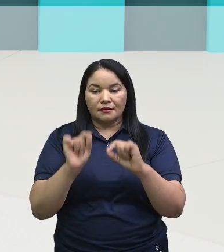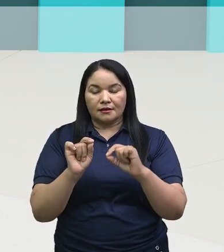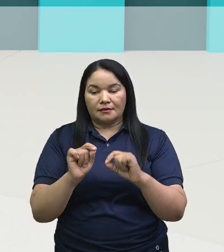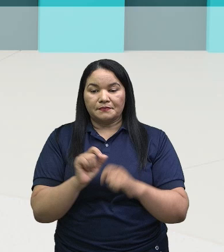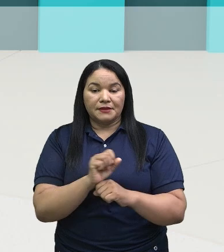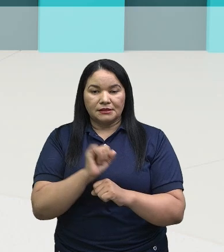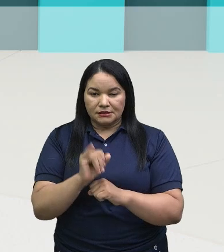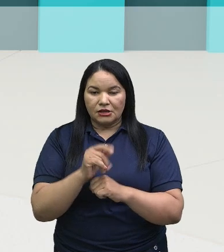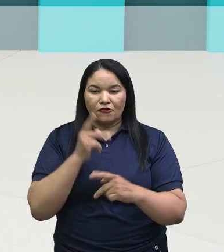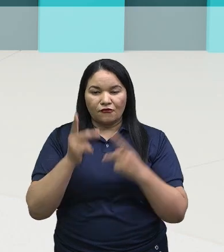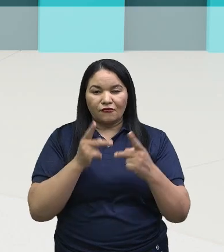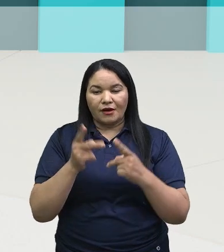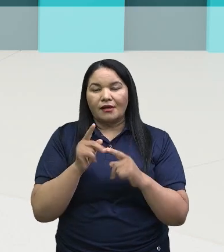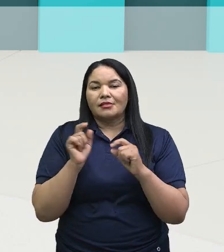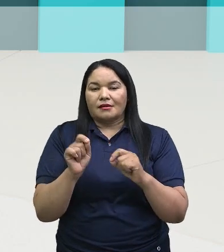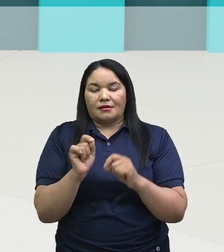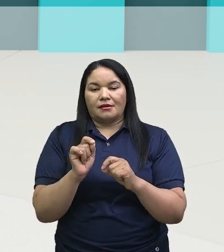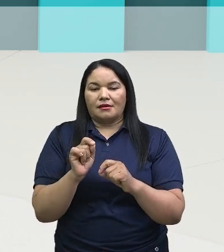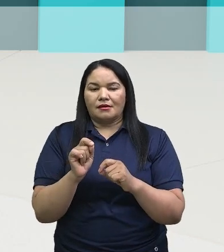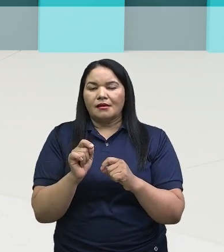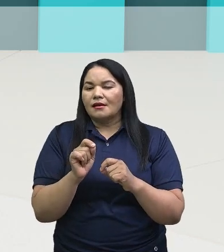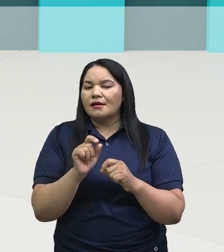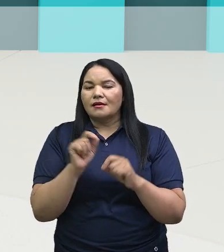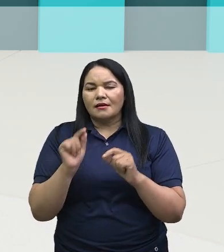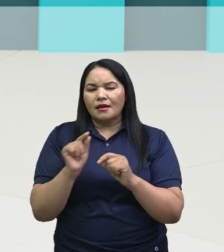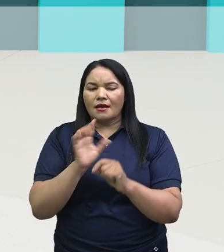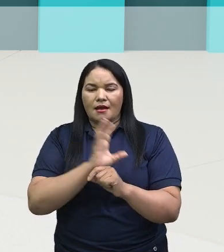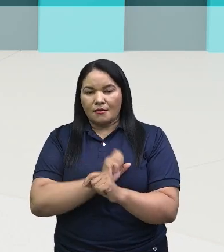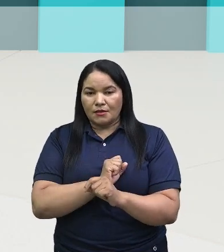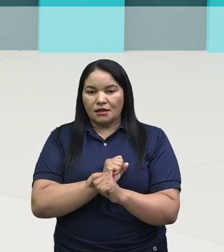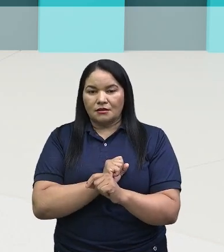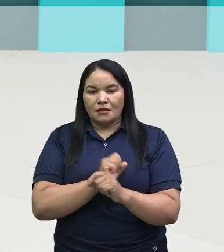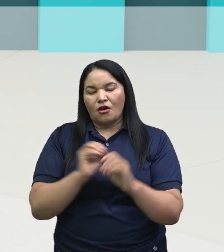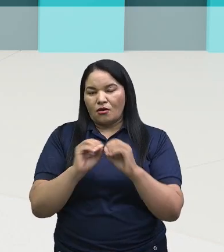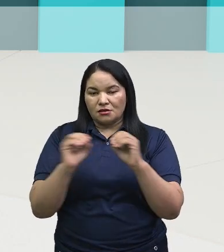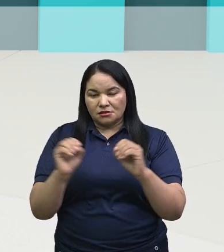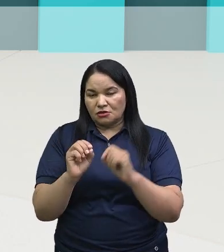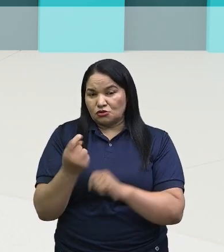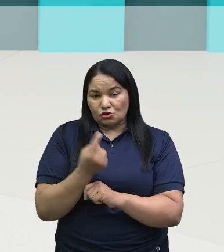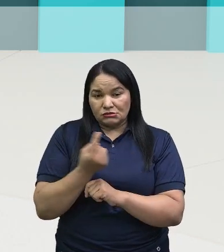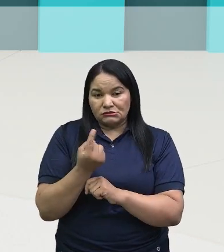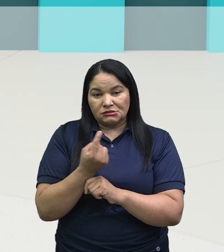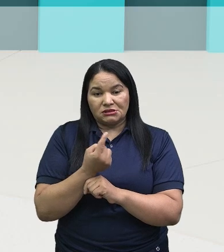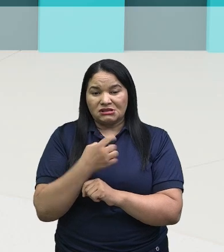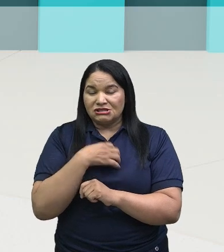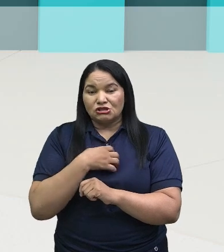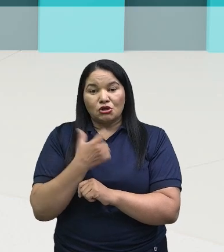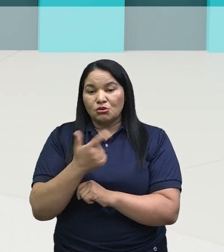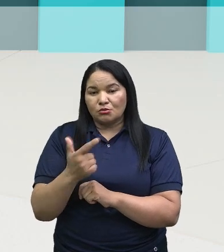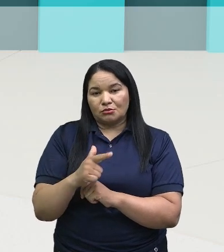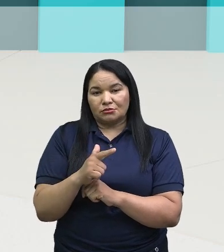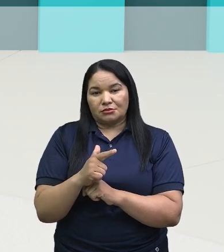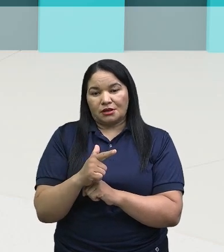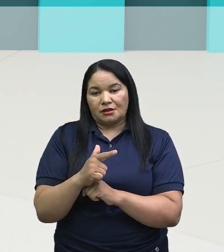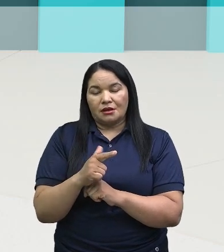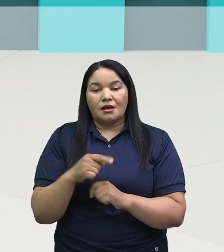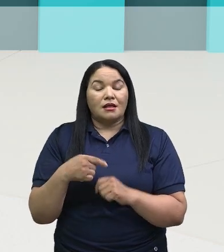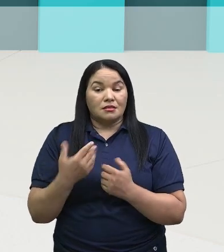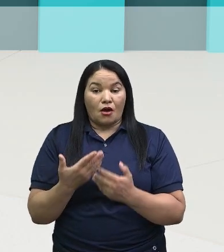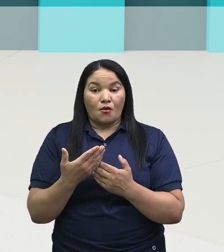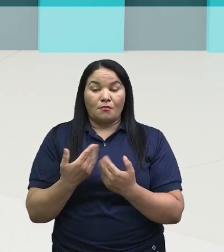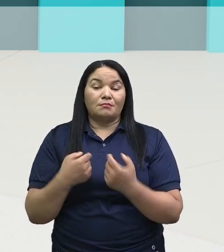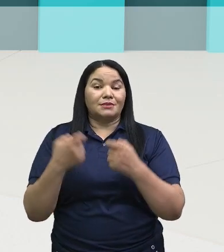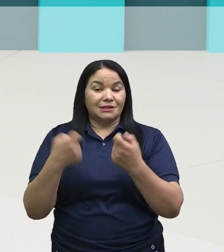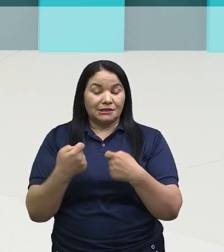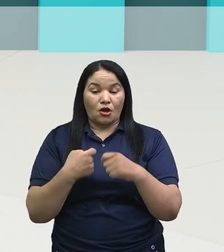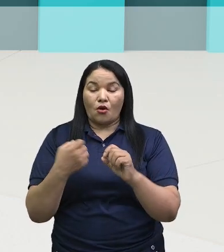falo aqui, ei, gente, que amei, essa oração sozinha não tem sentido, não apresenta sentido. Então, ela vai se chamar